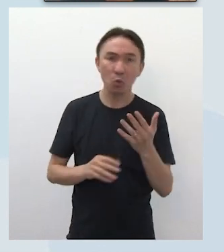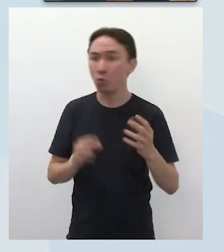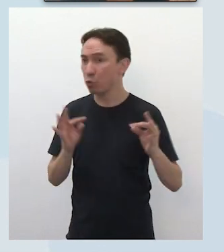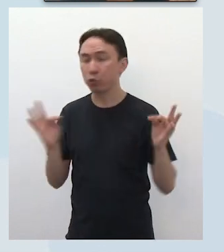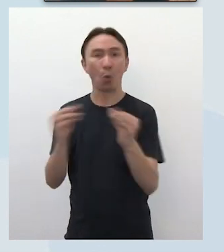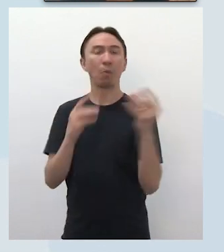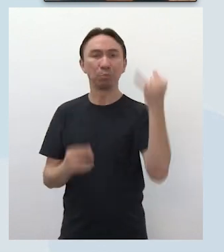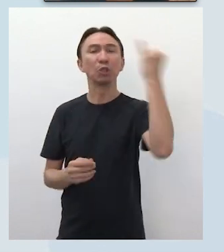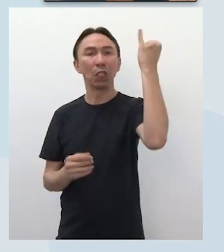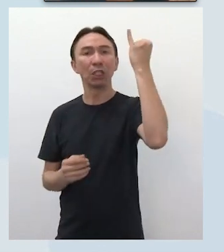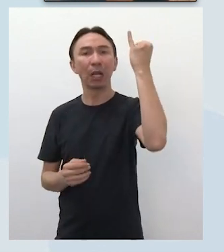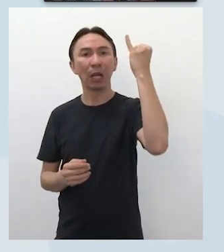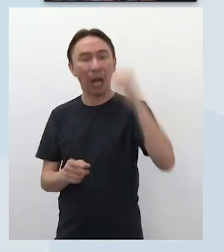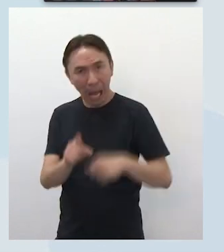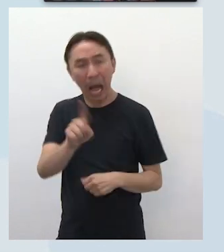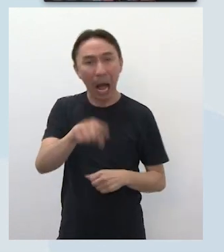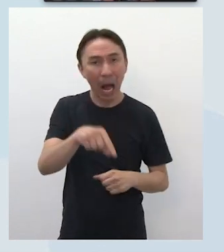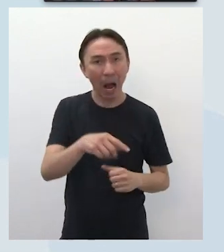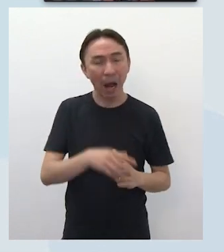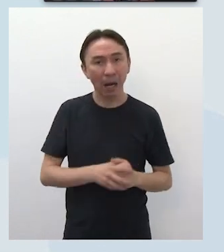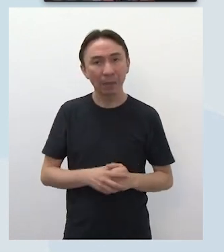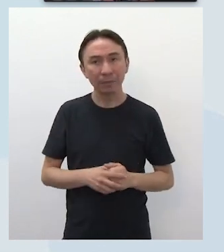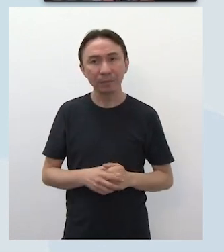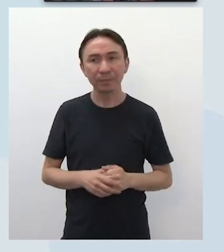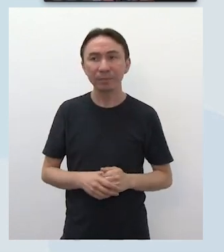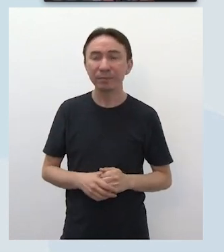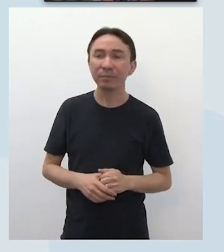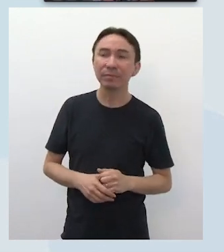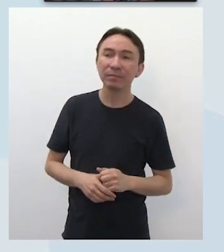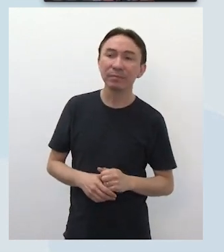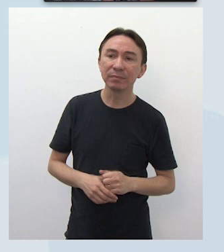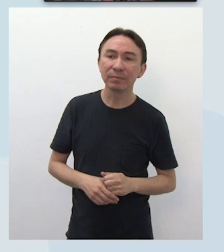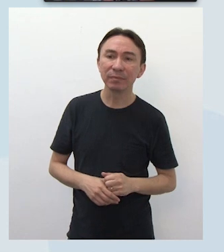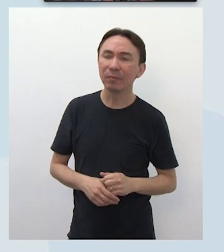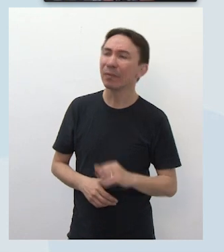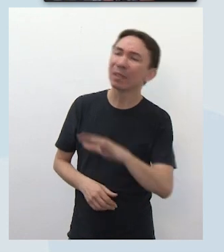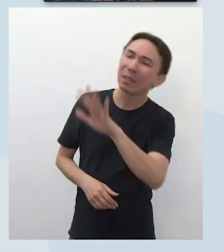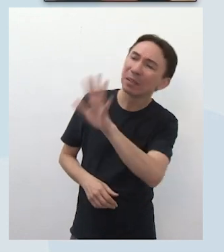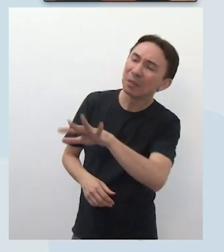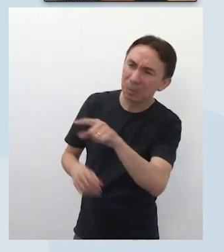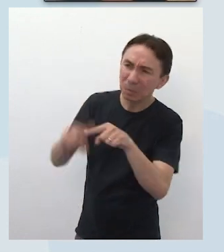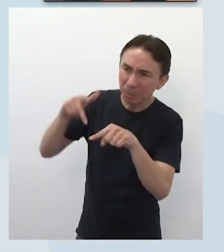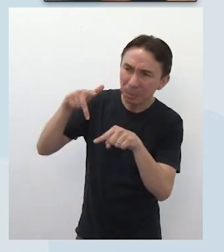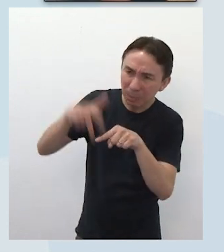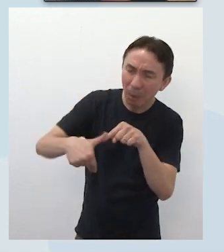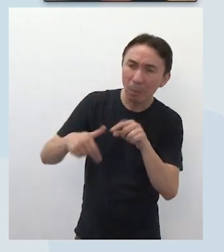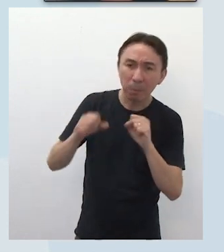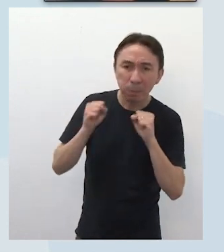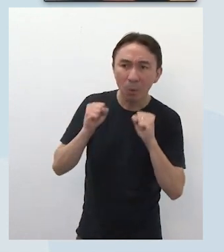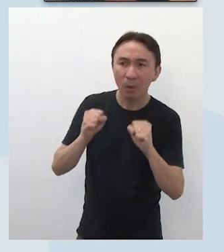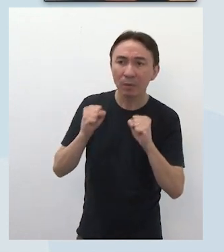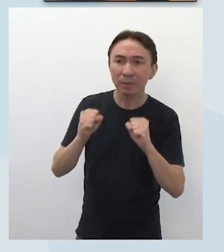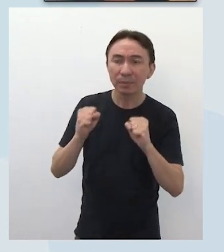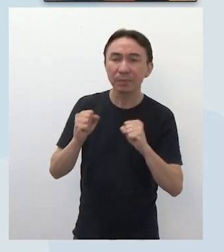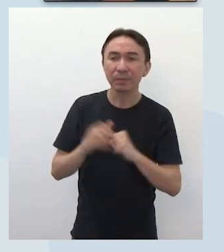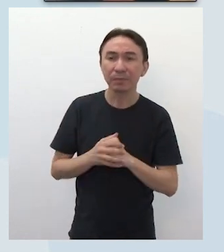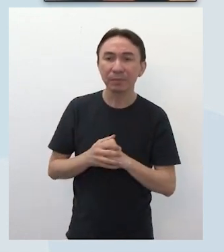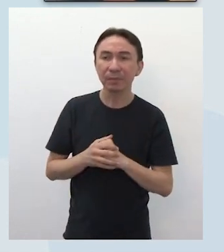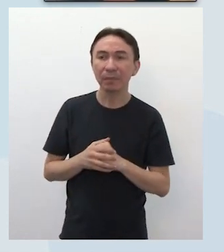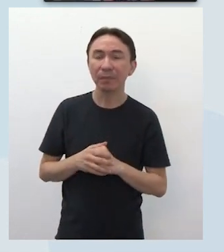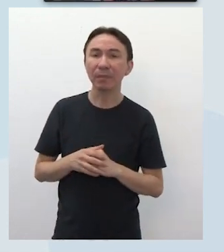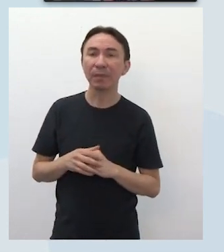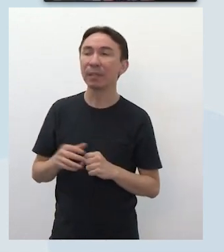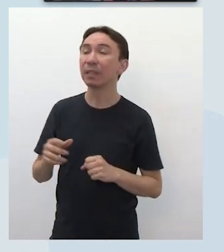Bom, e aí... Flávia, Pois não? Flávia, posso te interromper um pouquinho? Claro, fique à vontade, pode falar. Nós temos